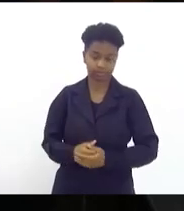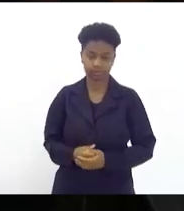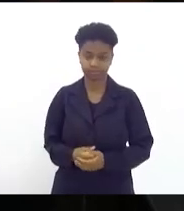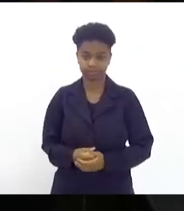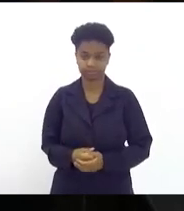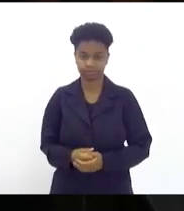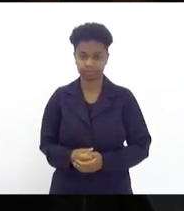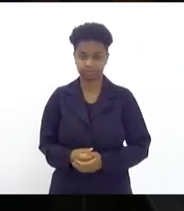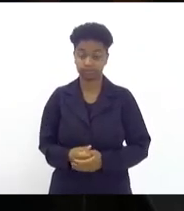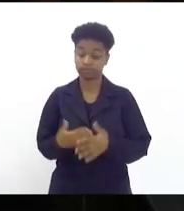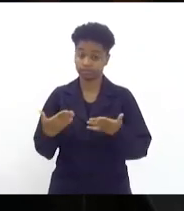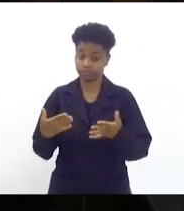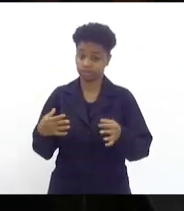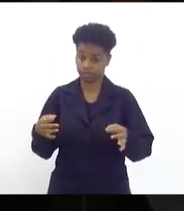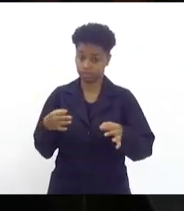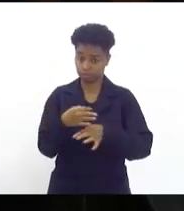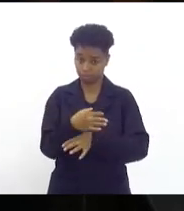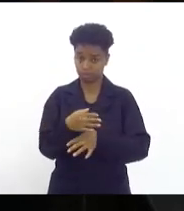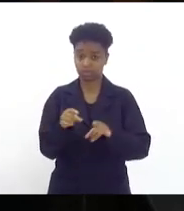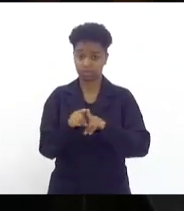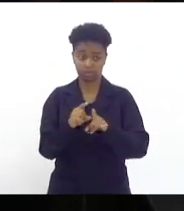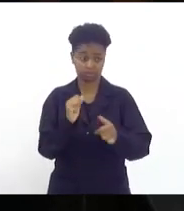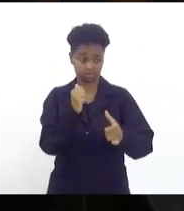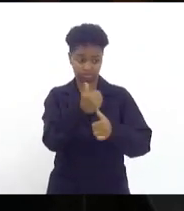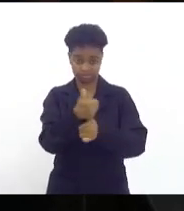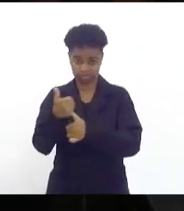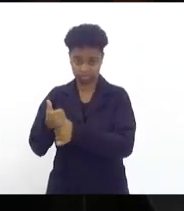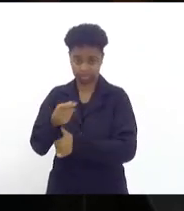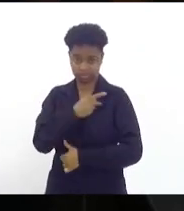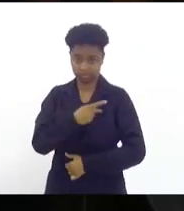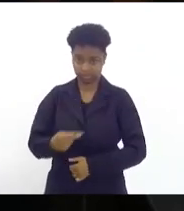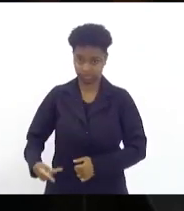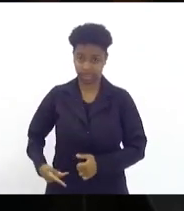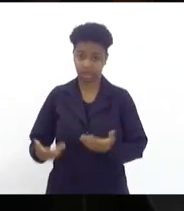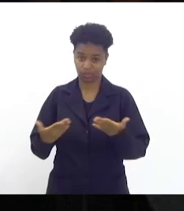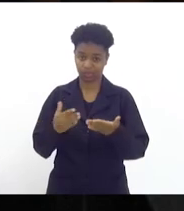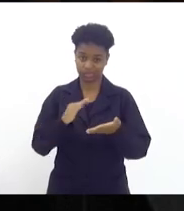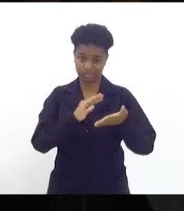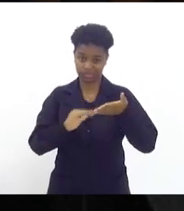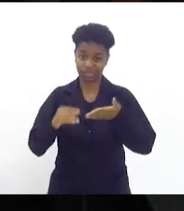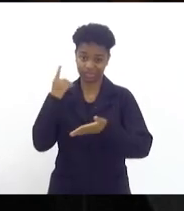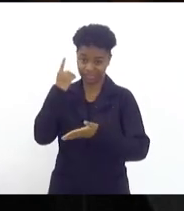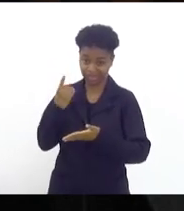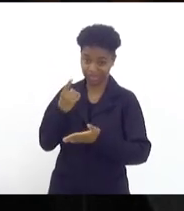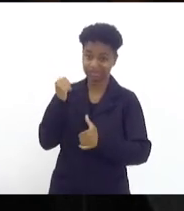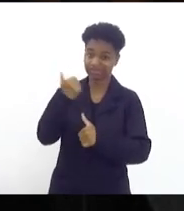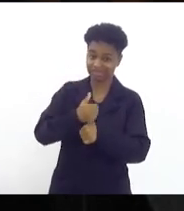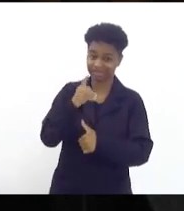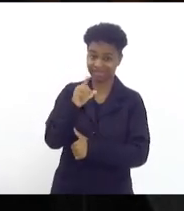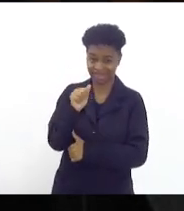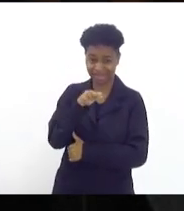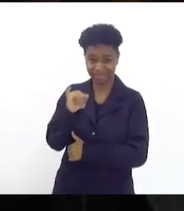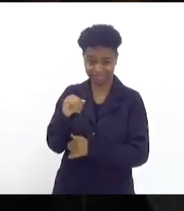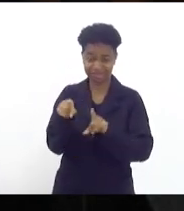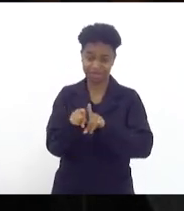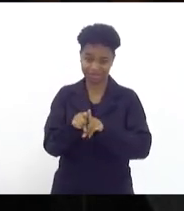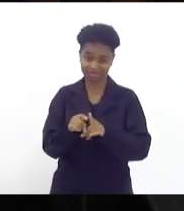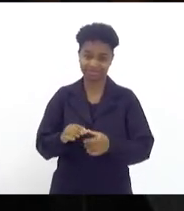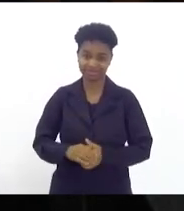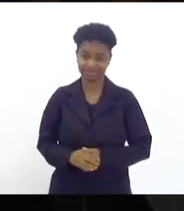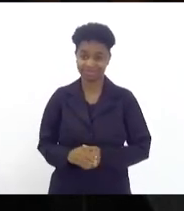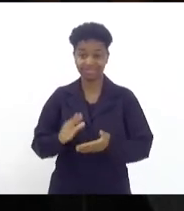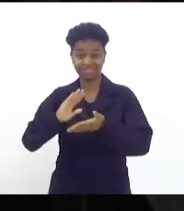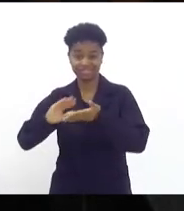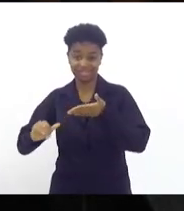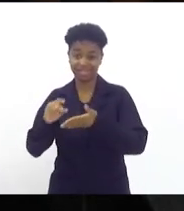e trocado aqui a presidente saiu a Dani entrou a Dani saiu